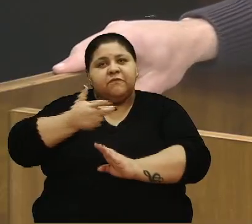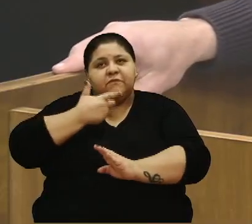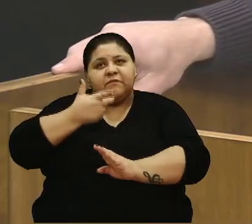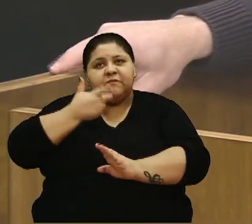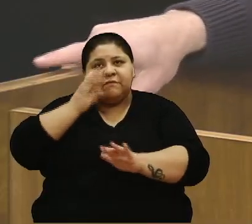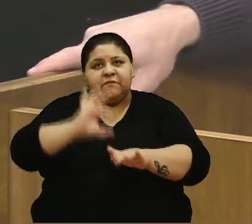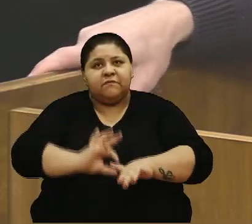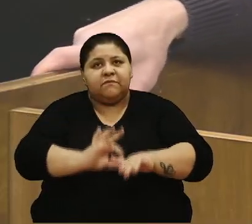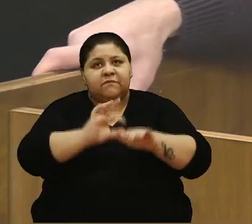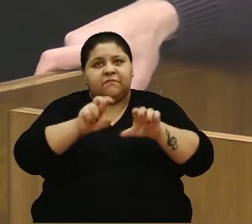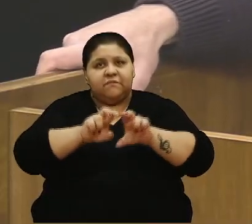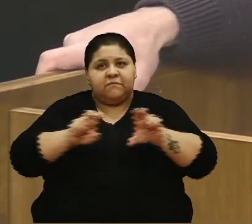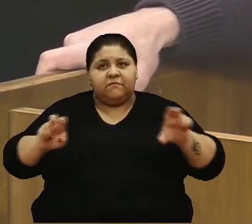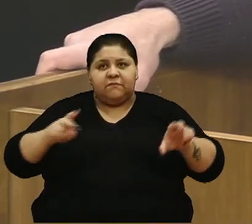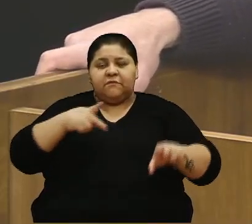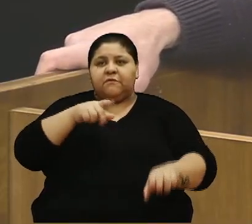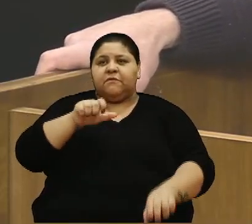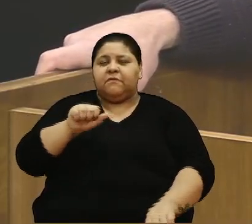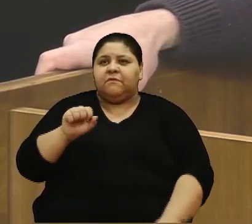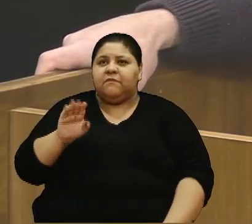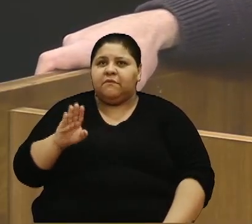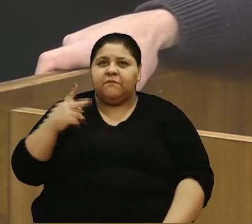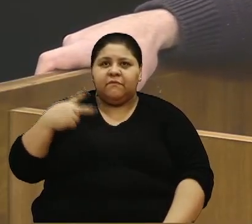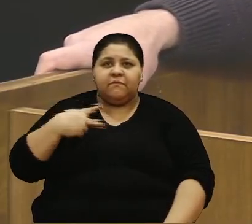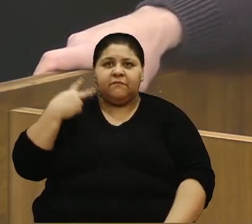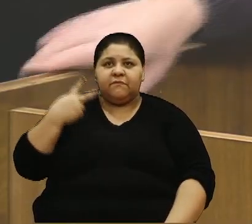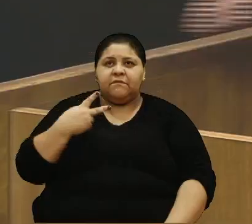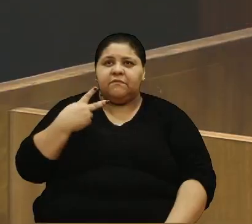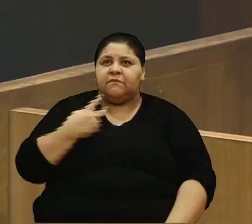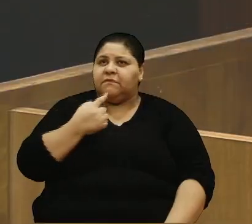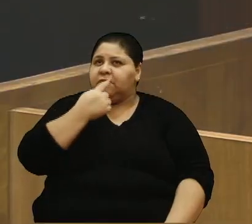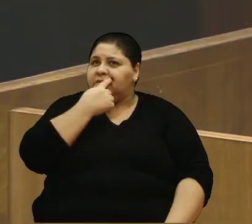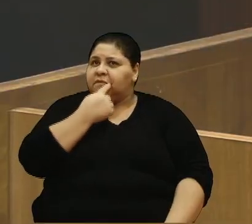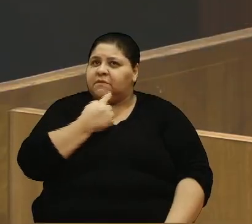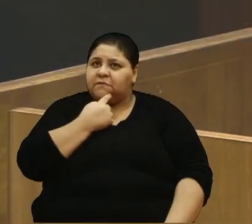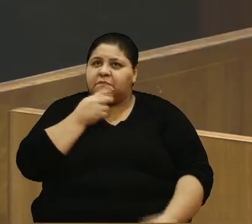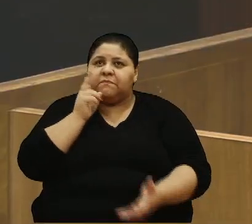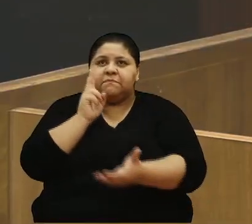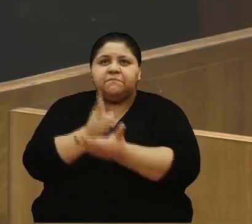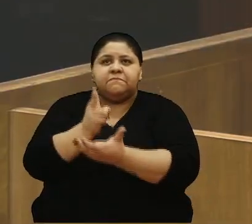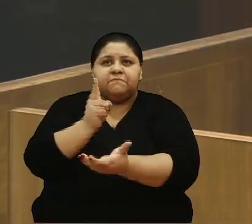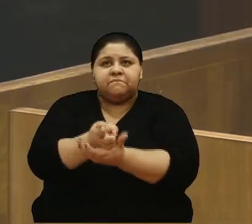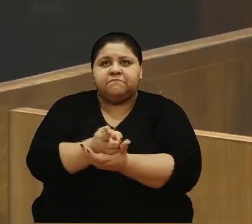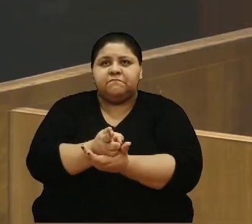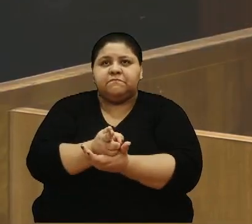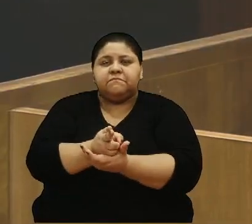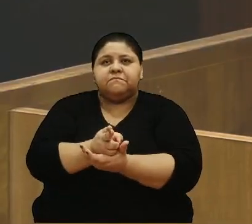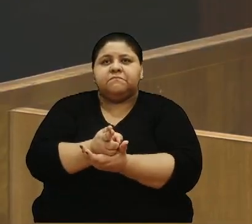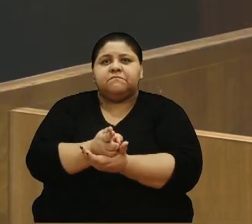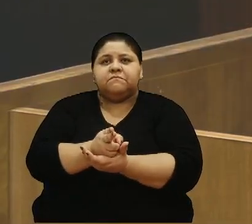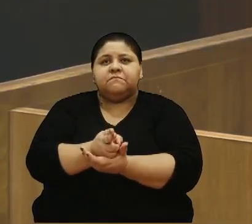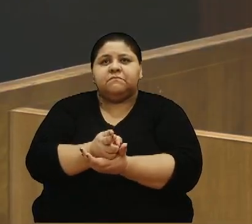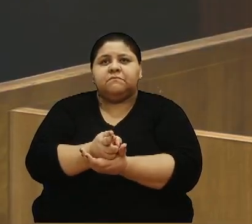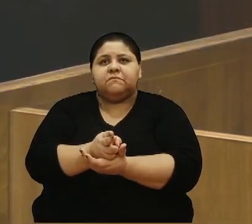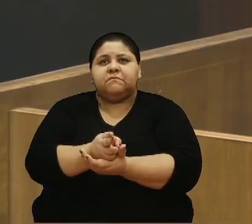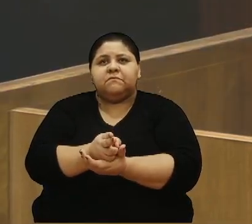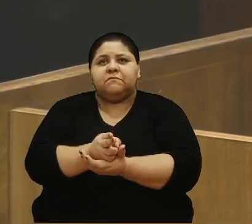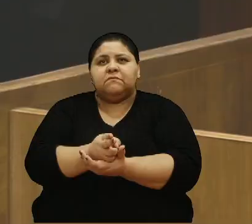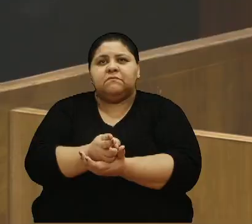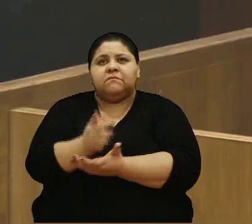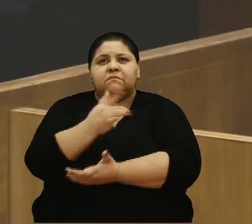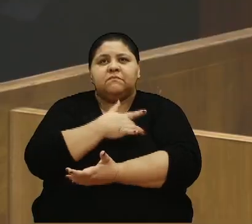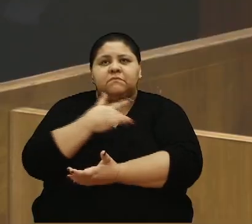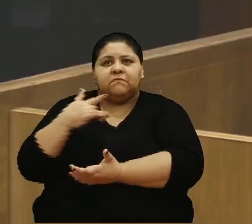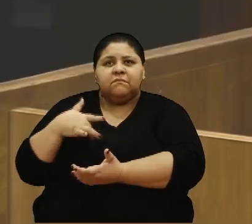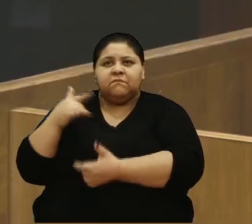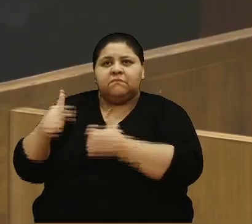da bancada do PSB, vereador Wagner Petrini. Seguindo nesse sentido da questão da saúde,